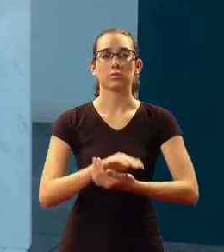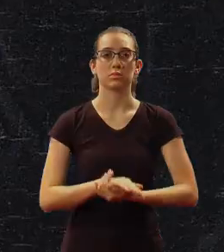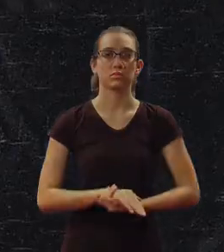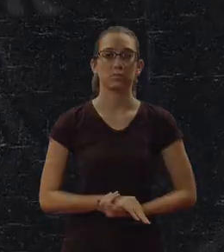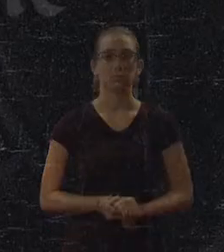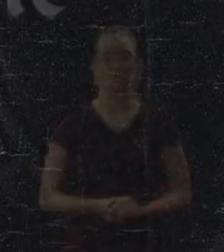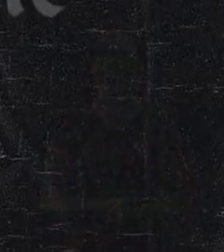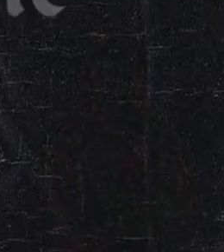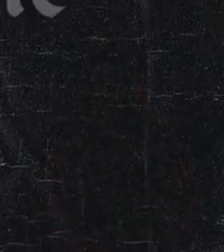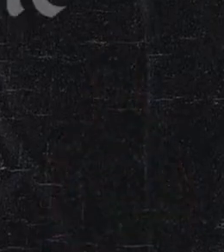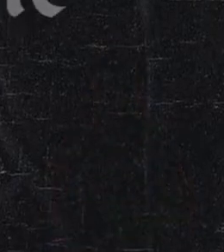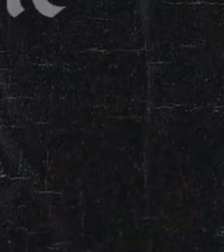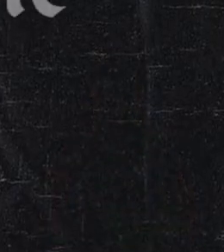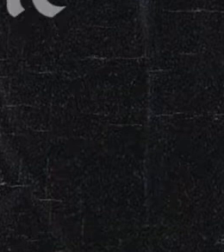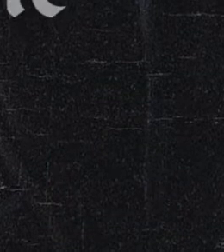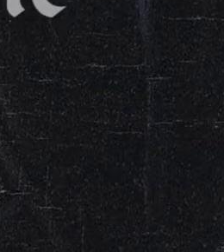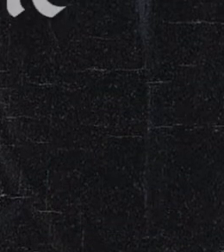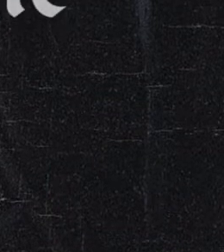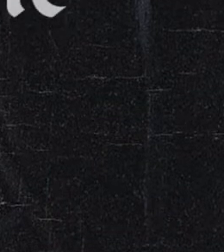reforma.